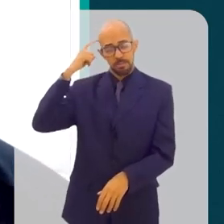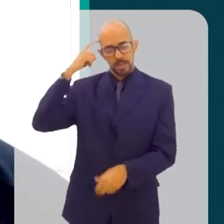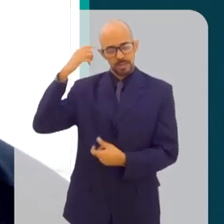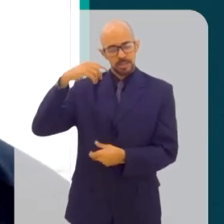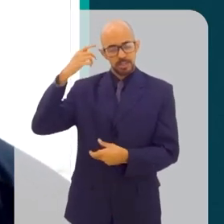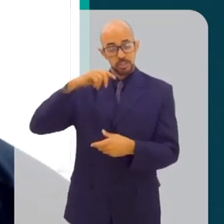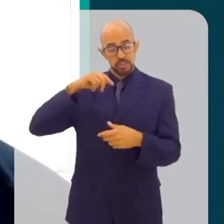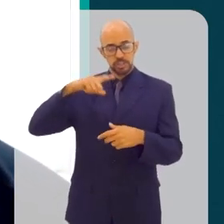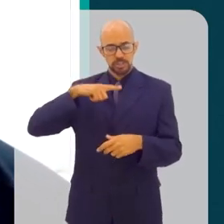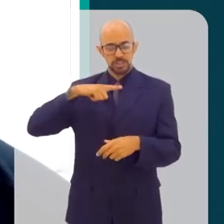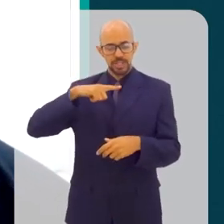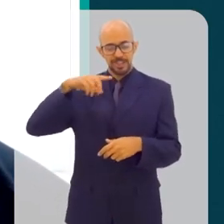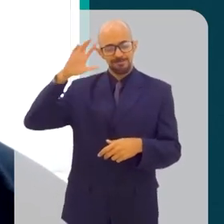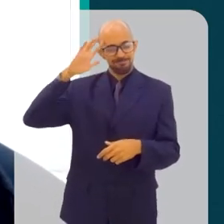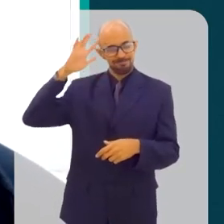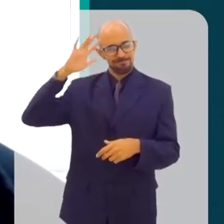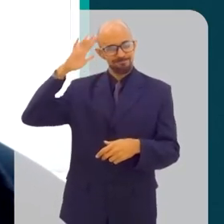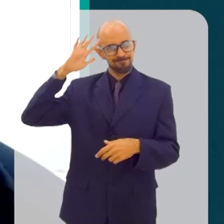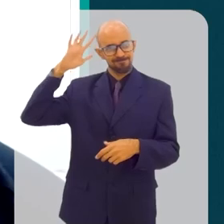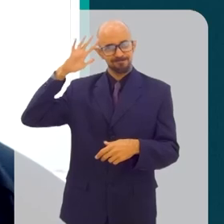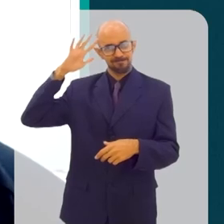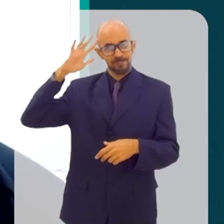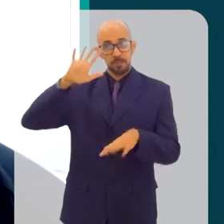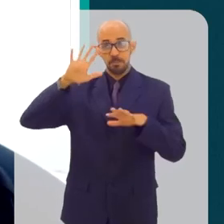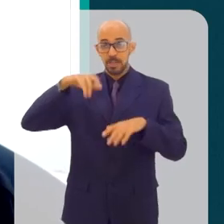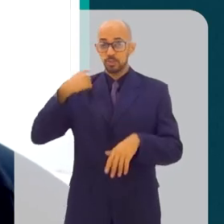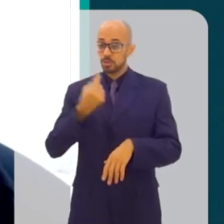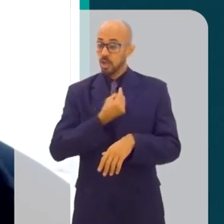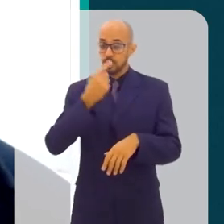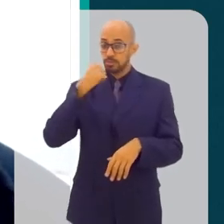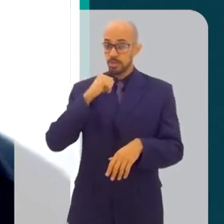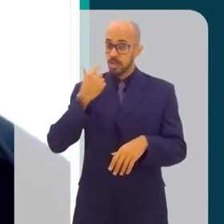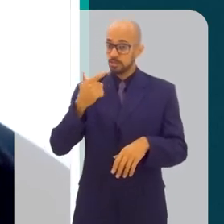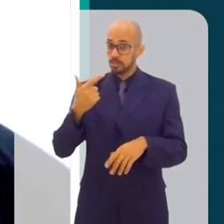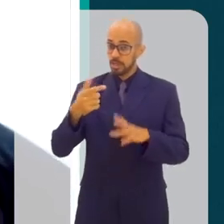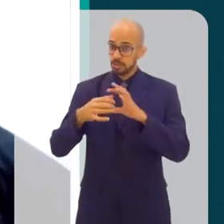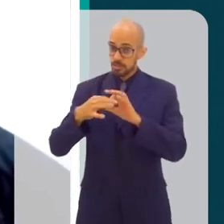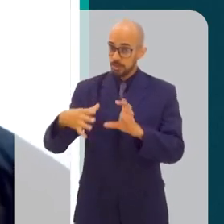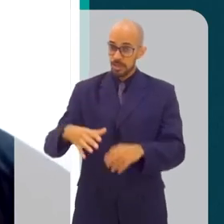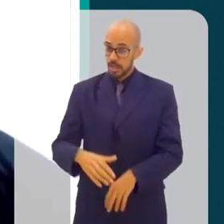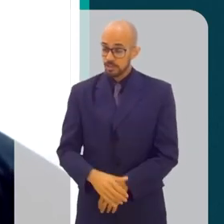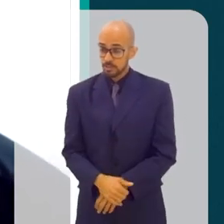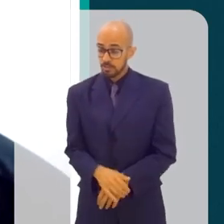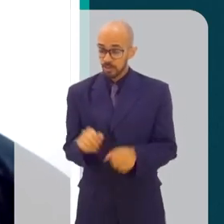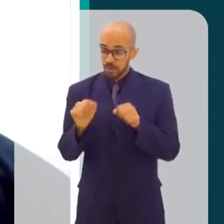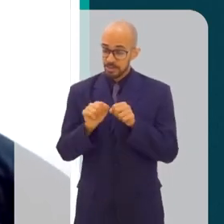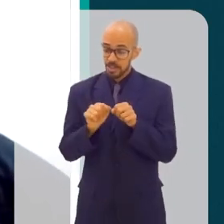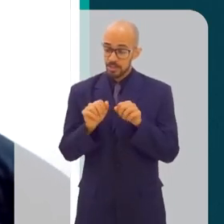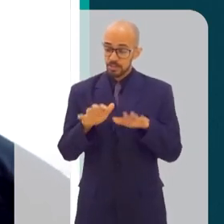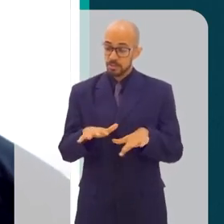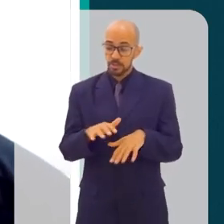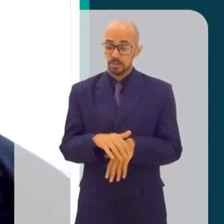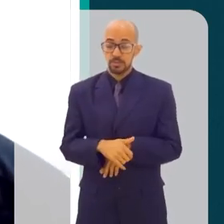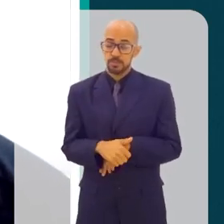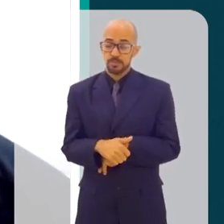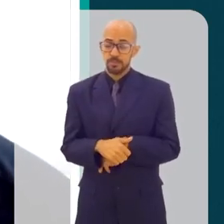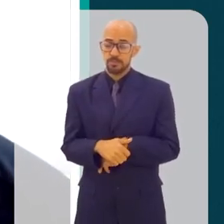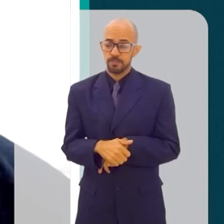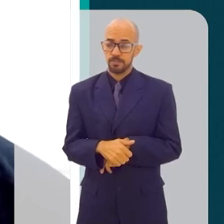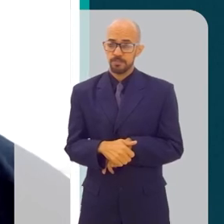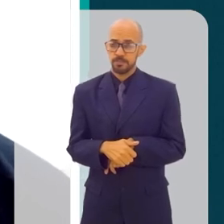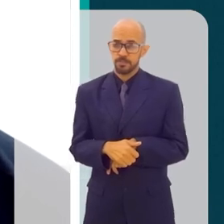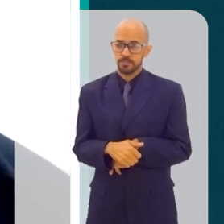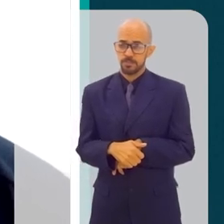nossa cabeça, né, com fetiche, com fantasia. Só que nós mulheres não temos essa liberdade para exercer,